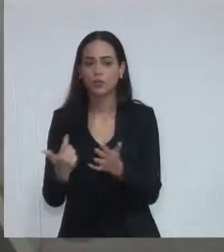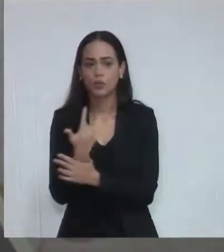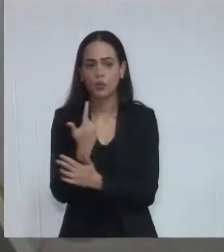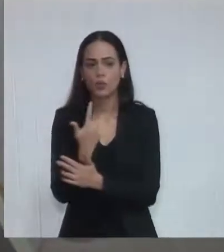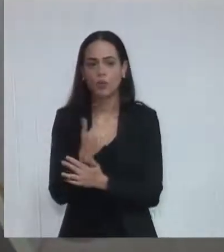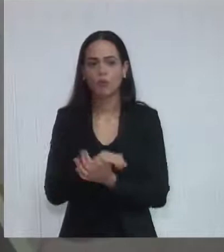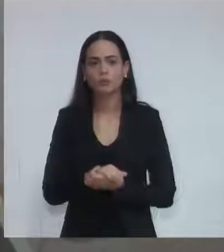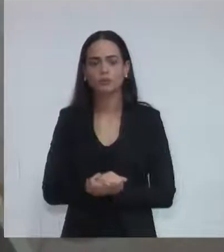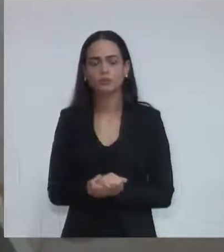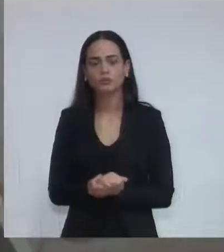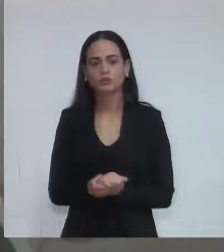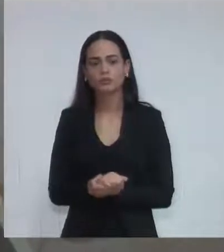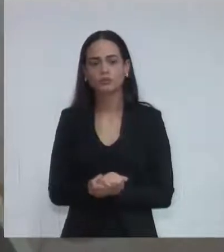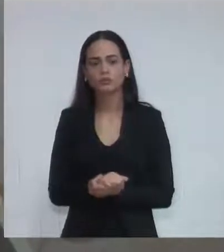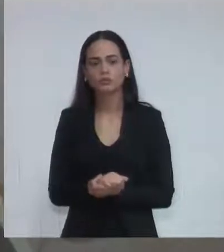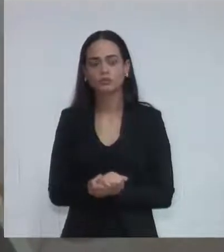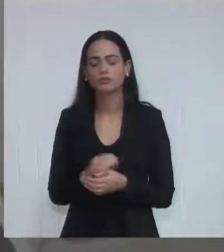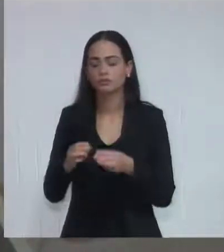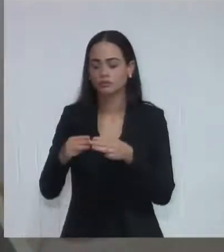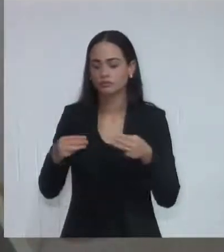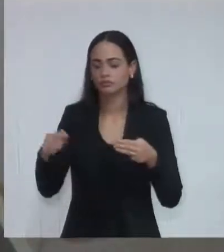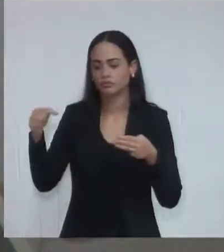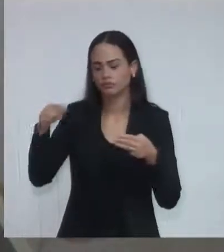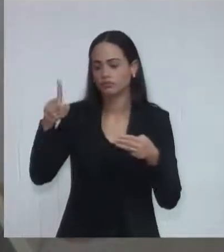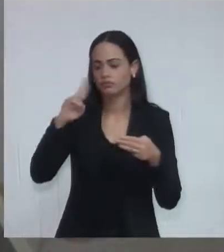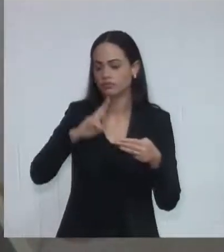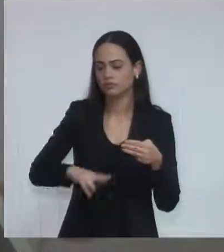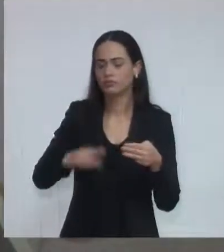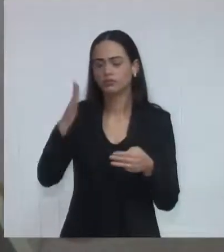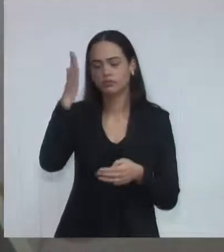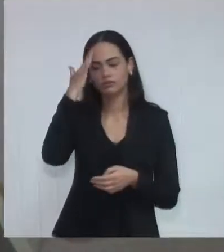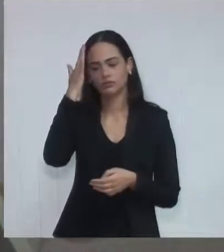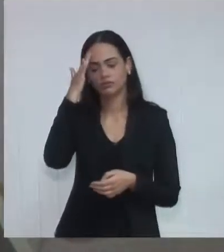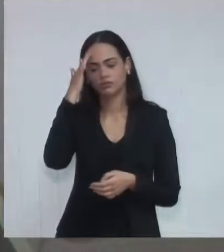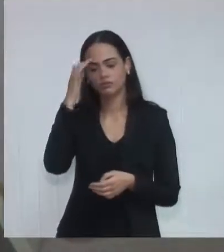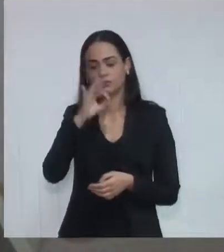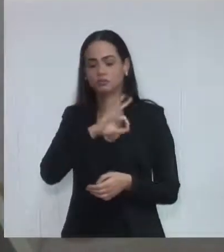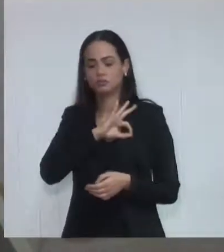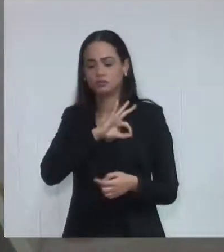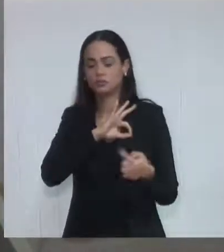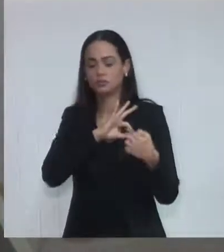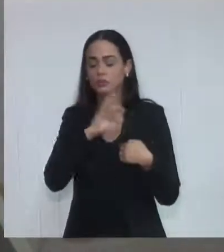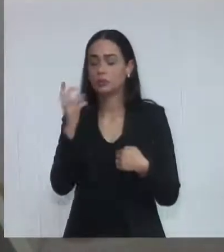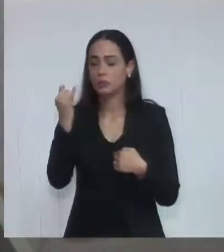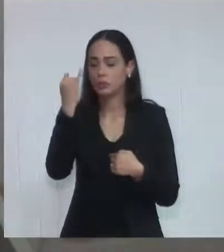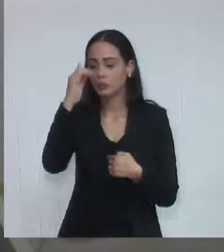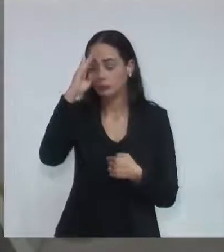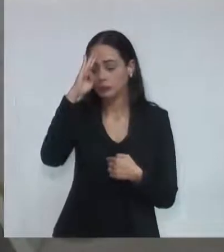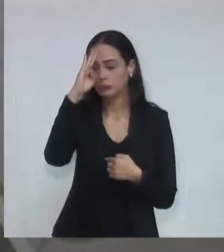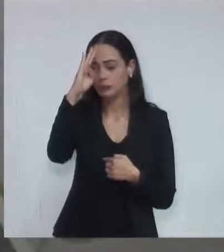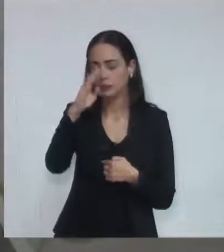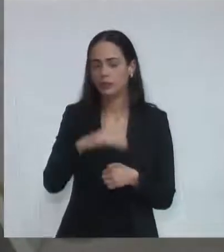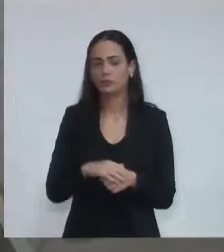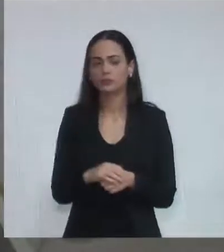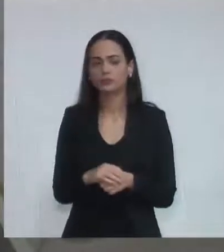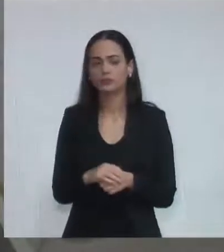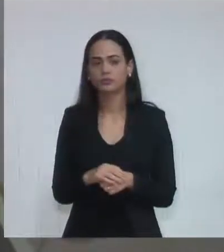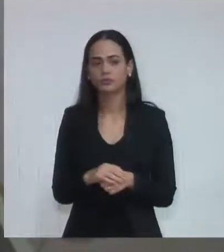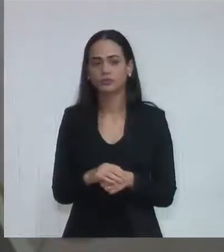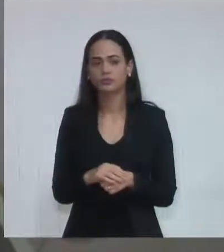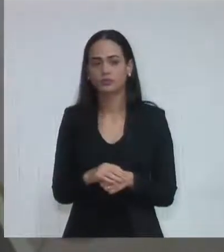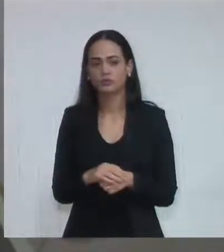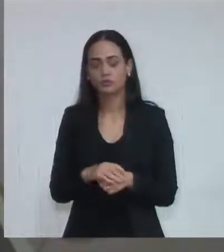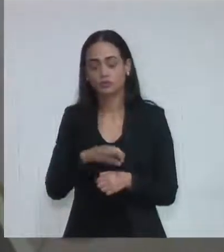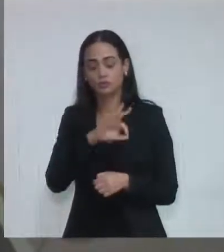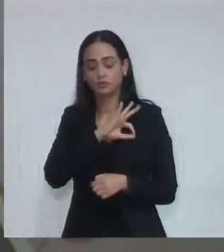vereador Florentino? Pois sabemos a importância da nossa guarda municipal na nossa cidade. A nossa guarda é uma das mais bem conceituadas do